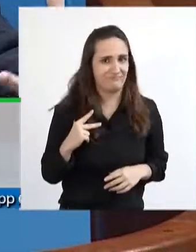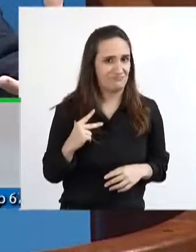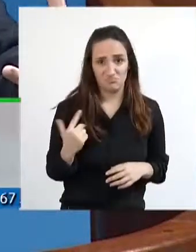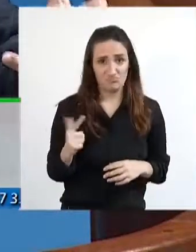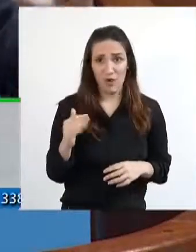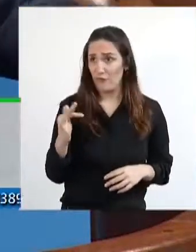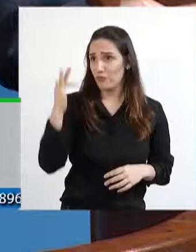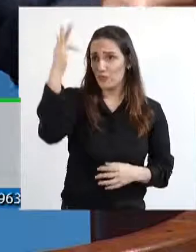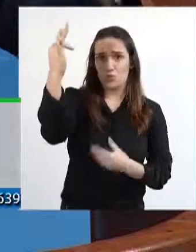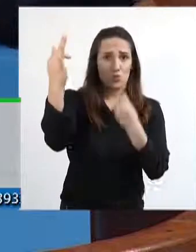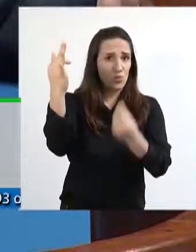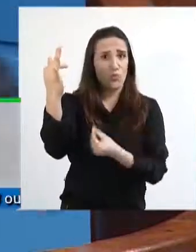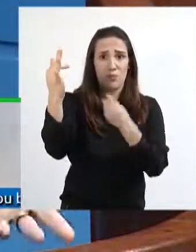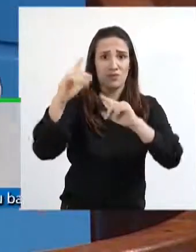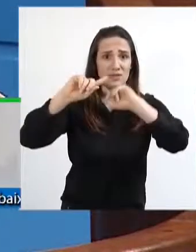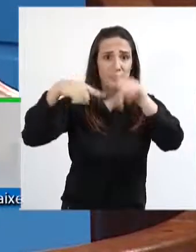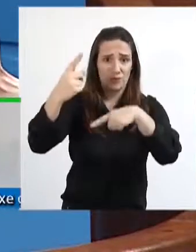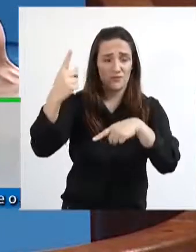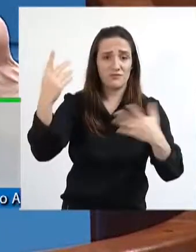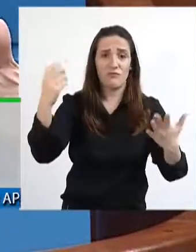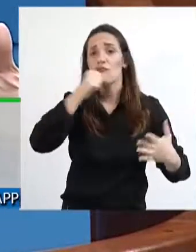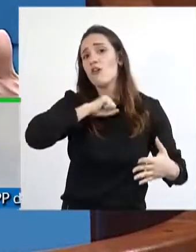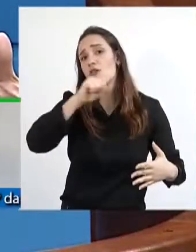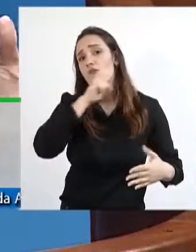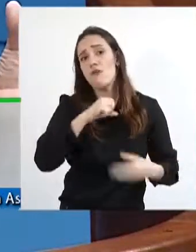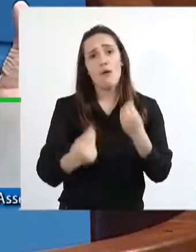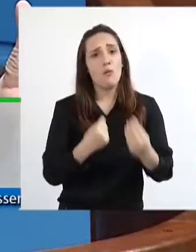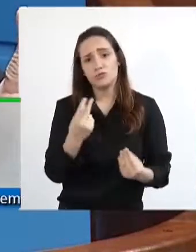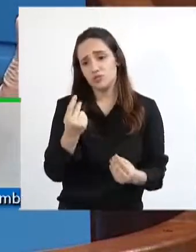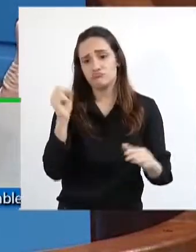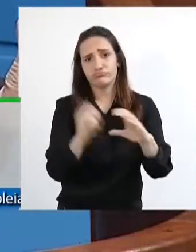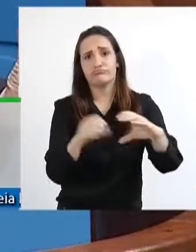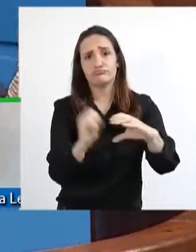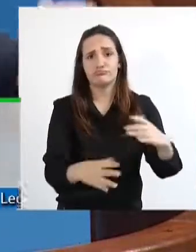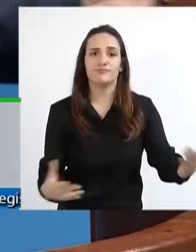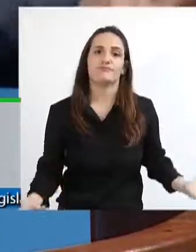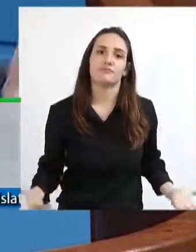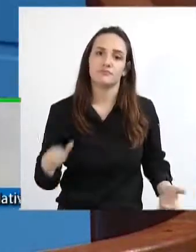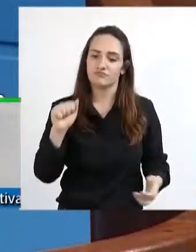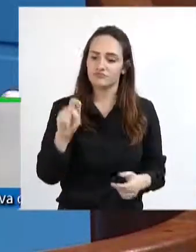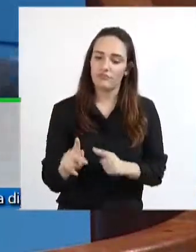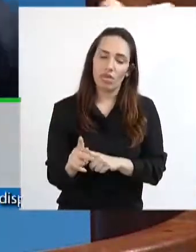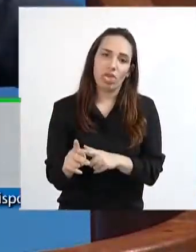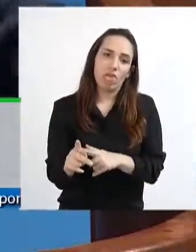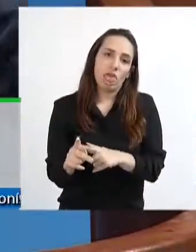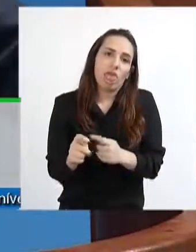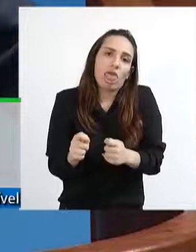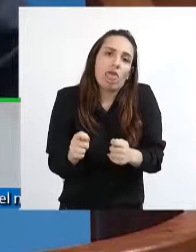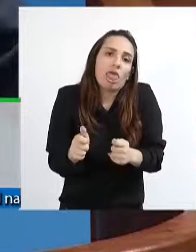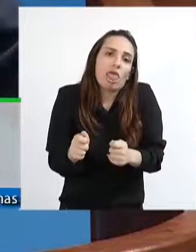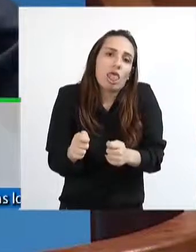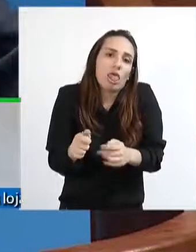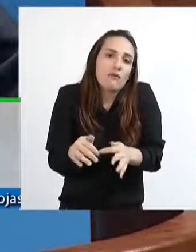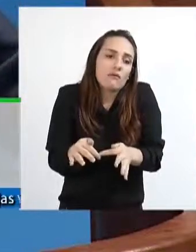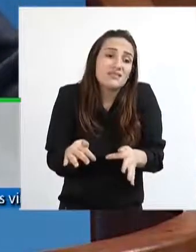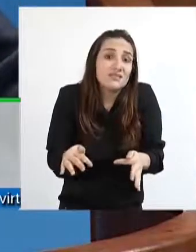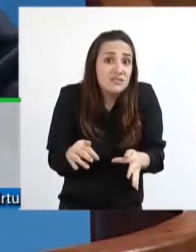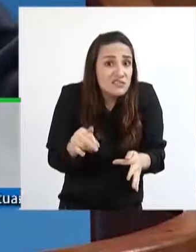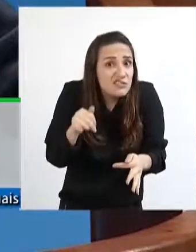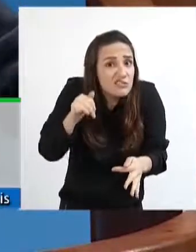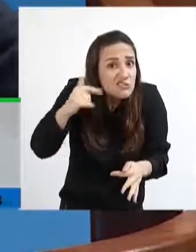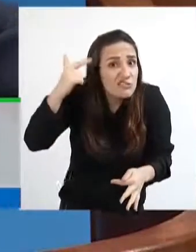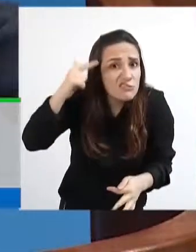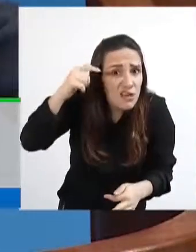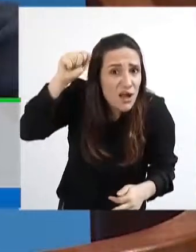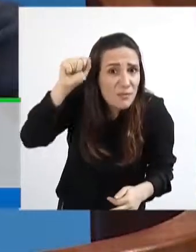seu futuro depois na velhice, e vai ter uma aposentadoria minguada, isto é, se